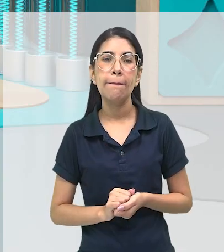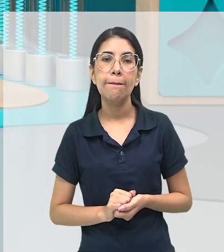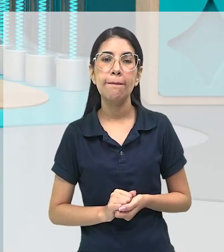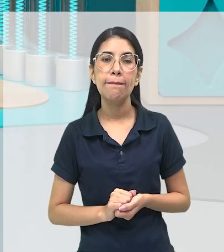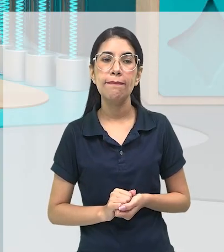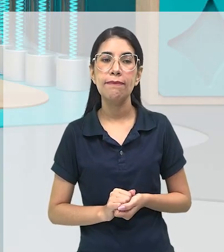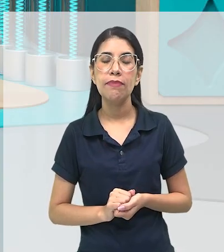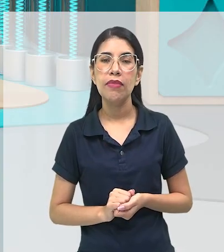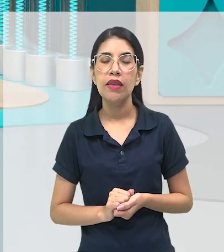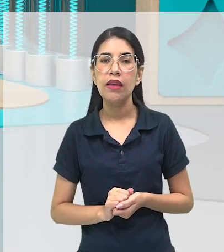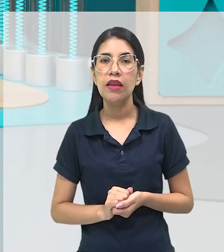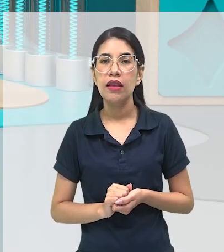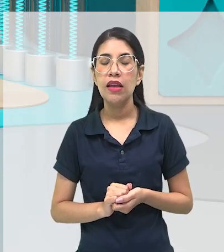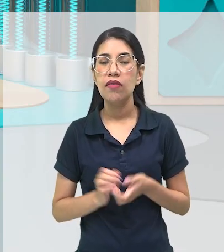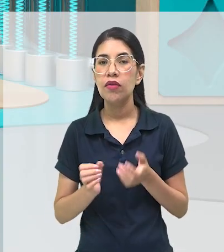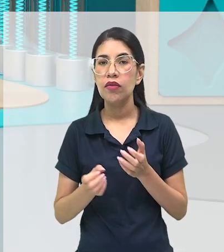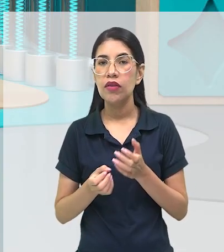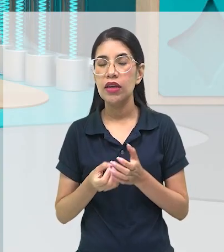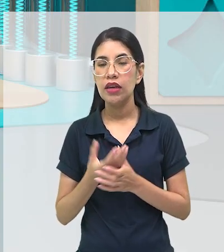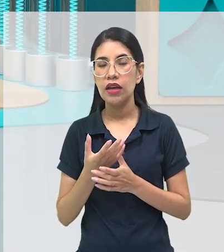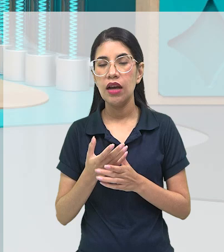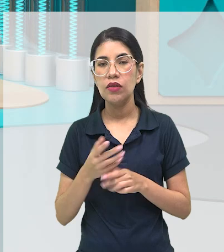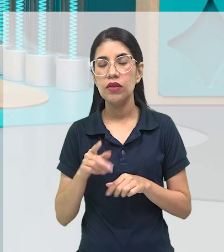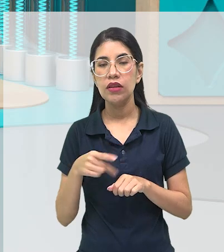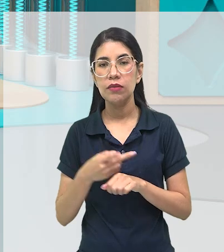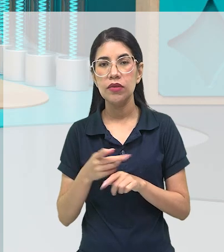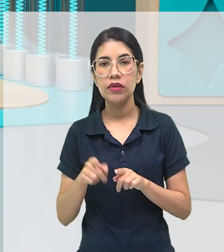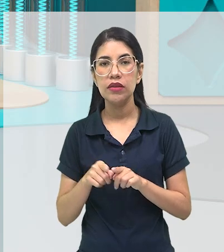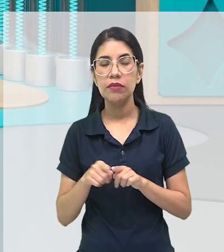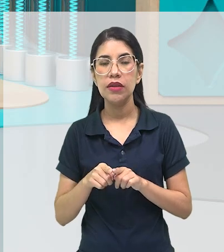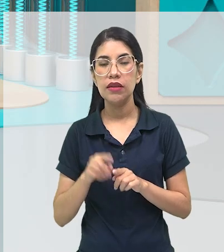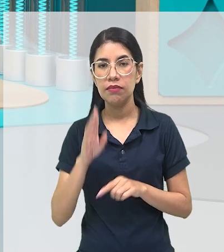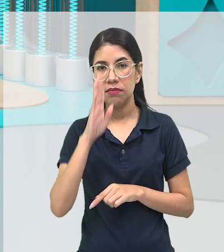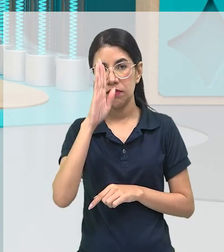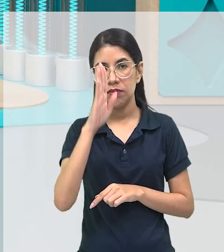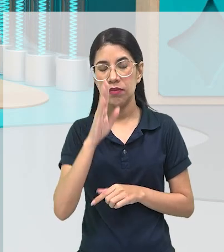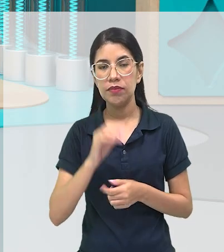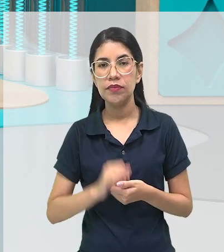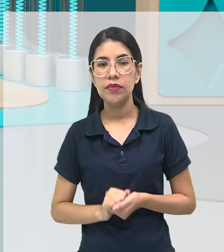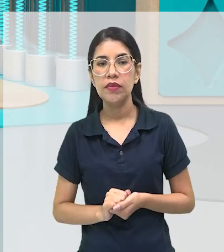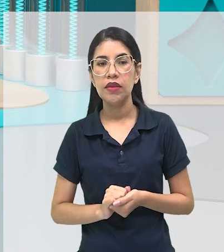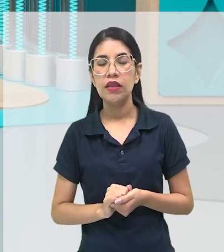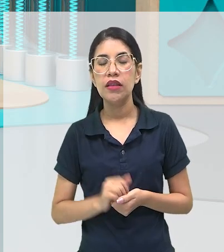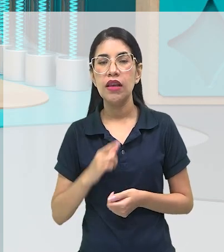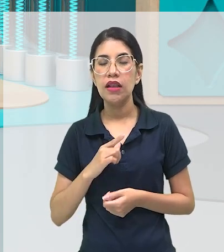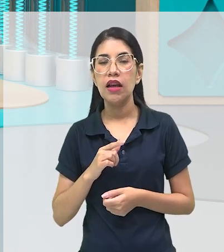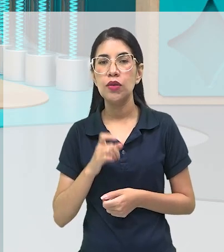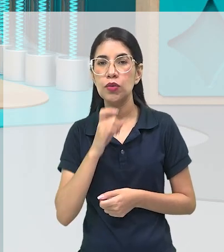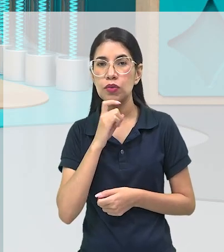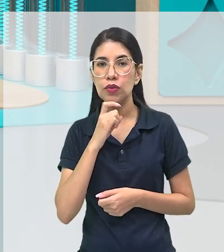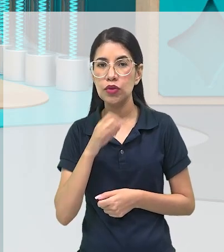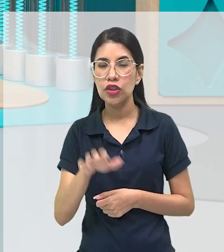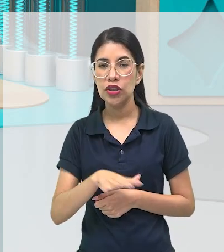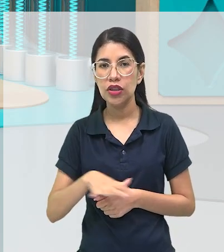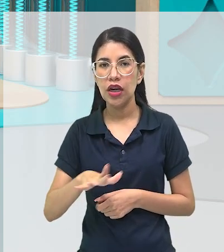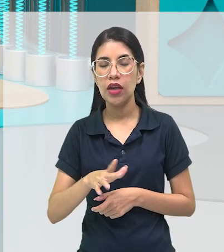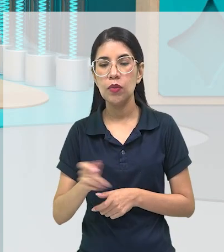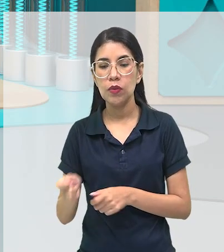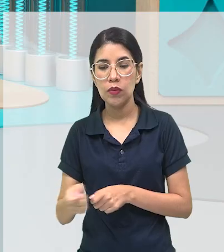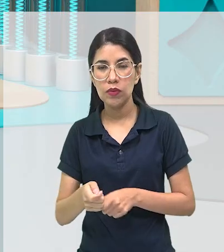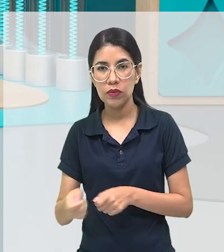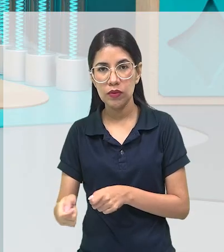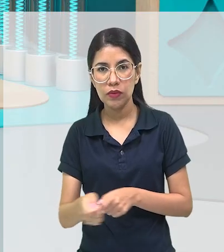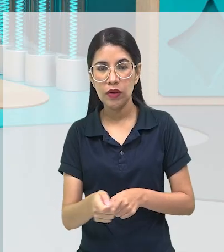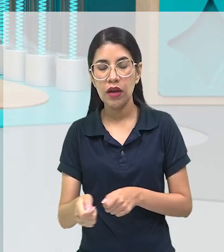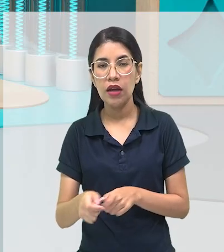dizer, modalidades que surgiram a partir da principal. A gente tem aí o hóquei sobre o gelo, que também é comum nós vermos